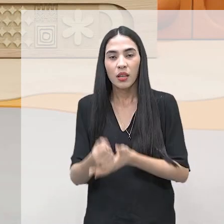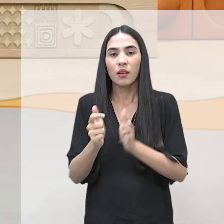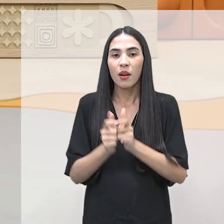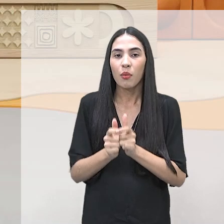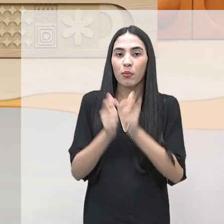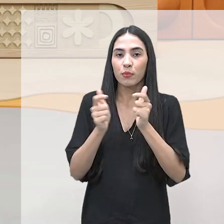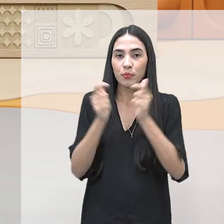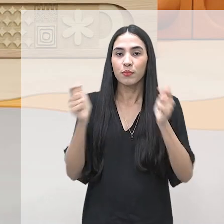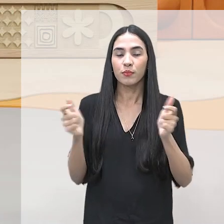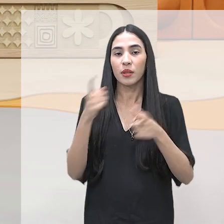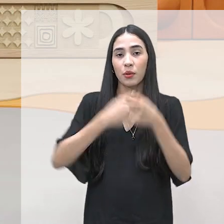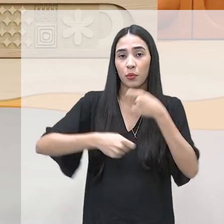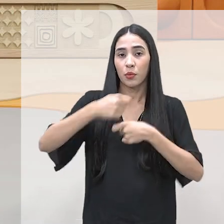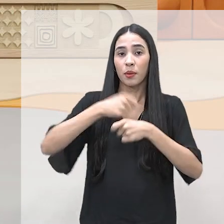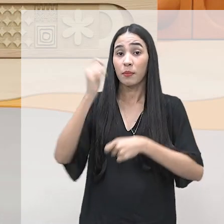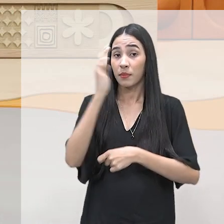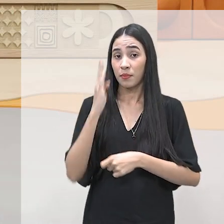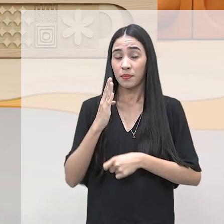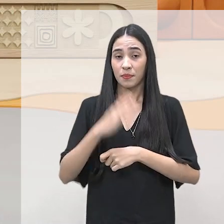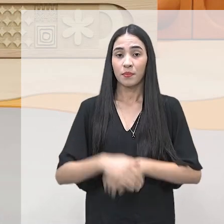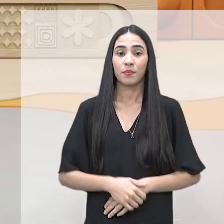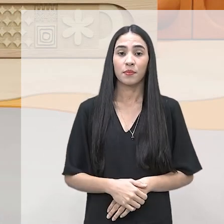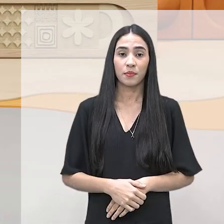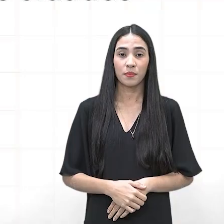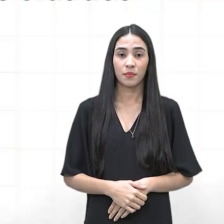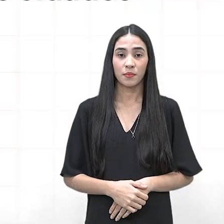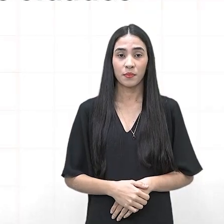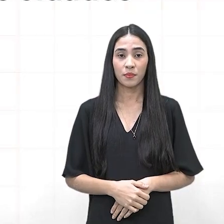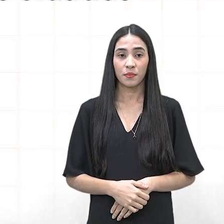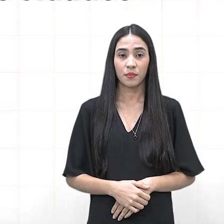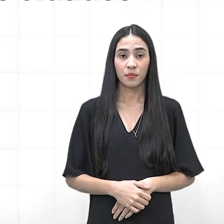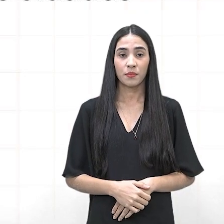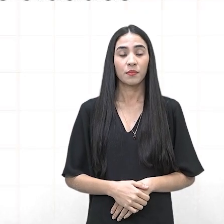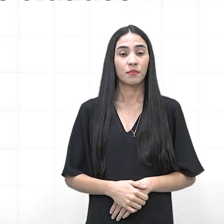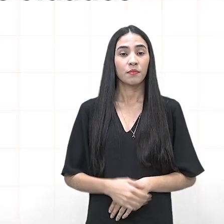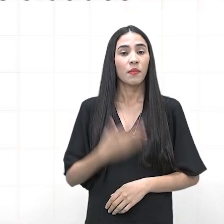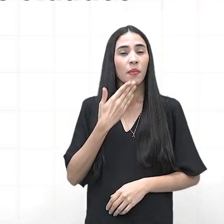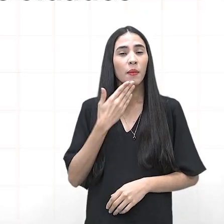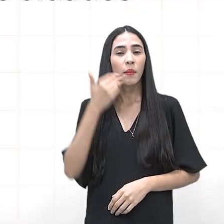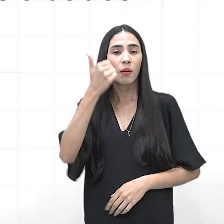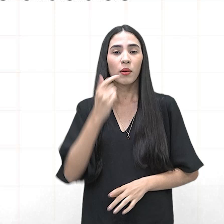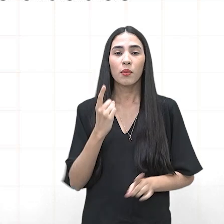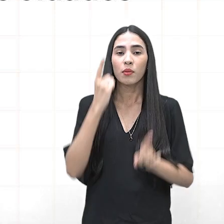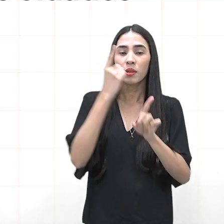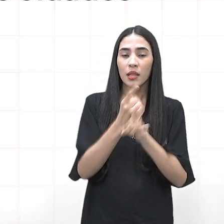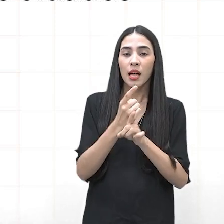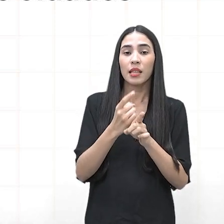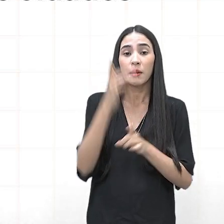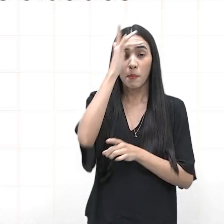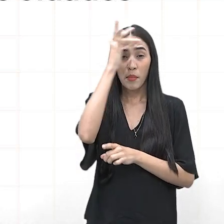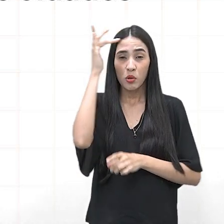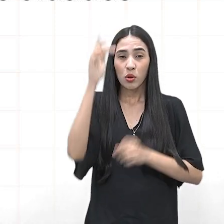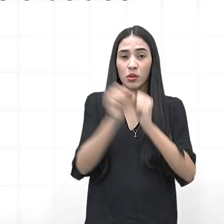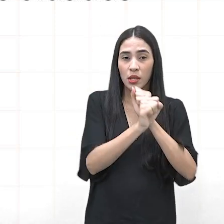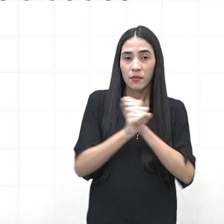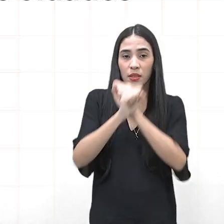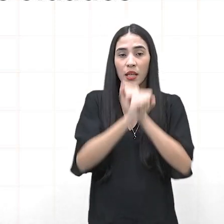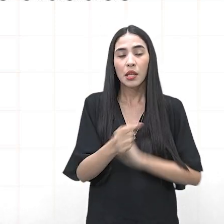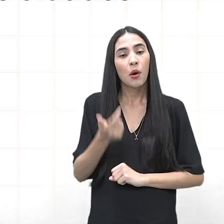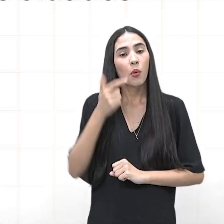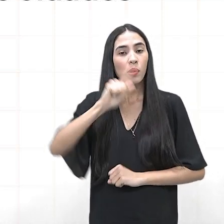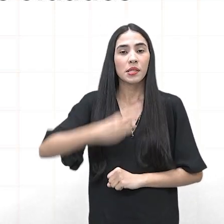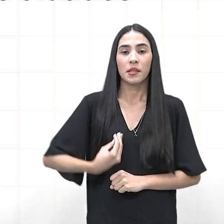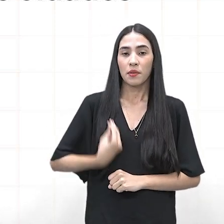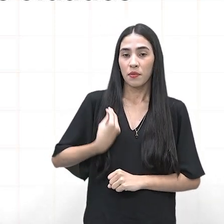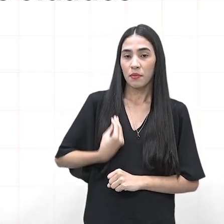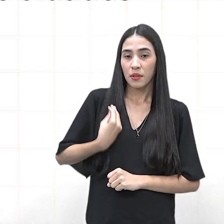crescer a economia brasileira. Vamos adiante com o texto. Vamos lá, galera. A solução encontrada pelos escravizados para sobreviver